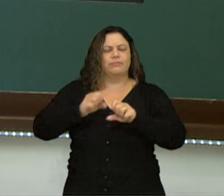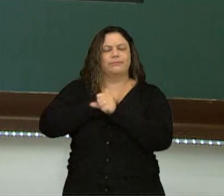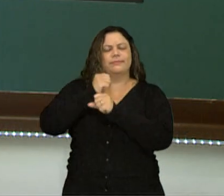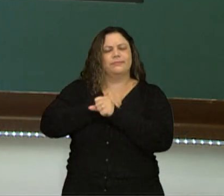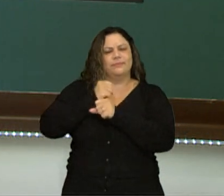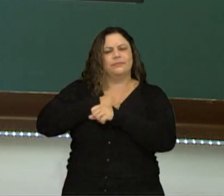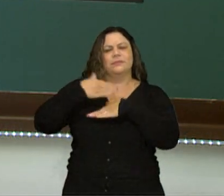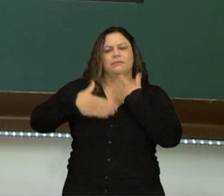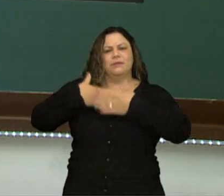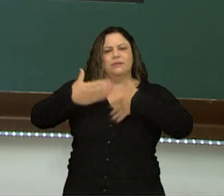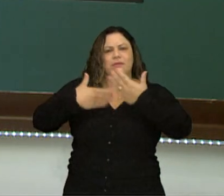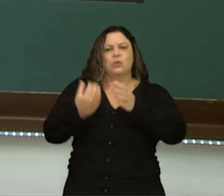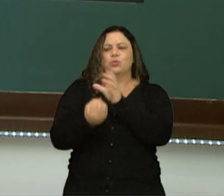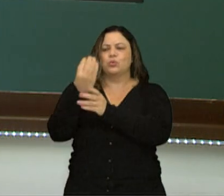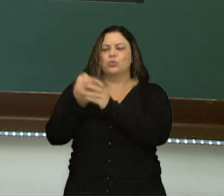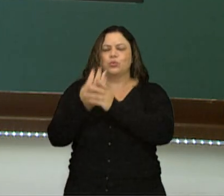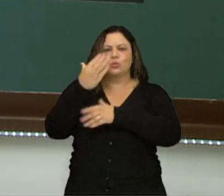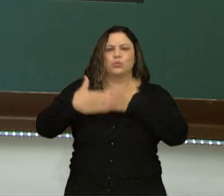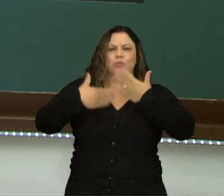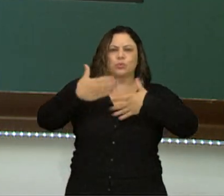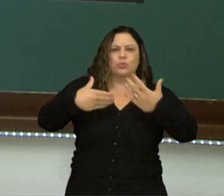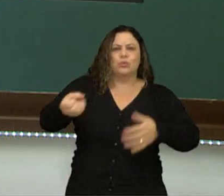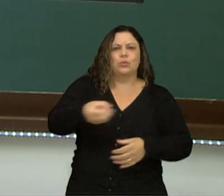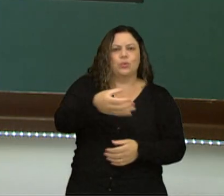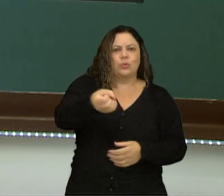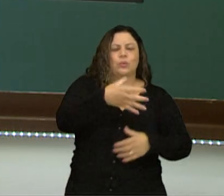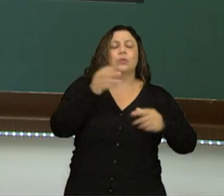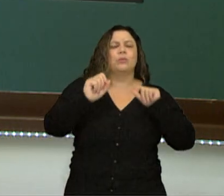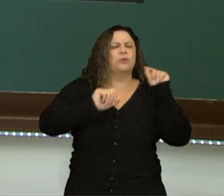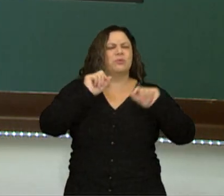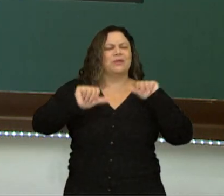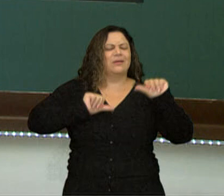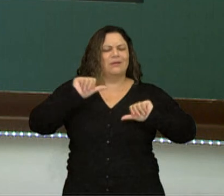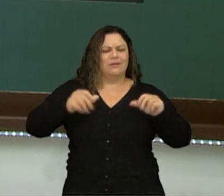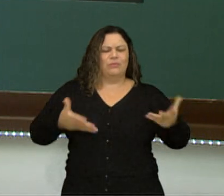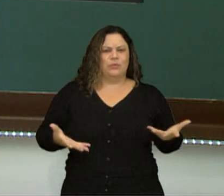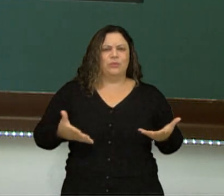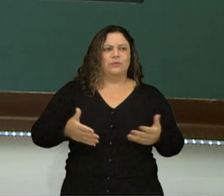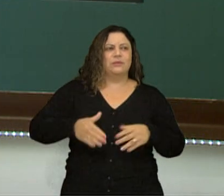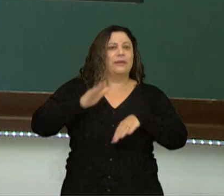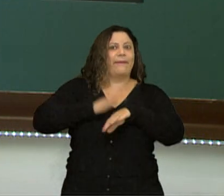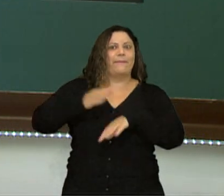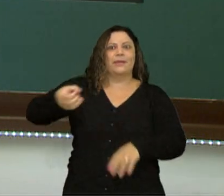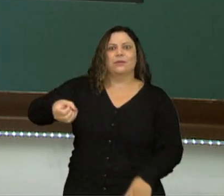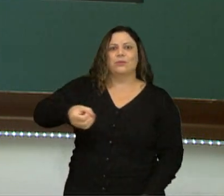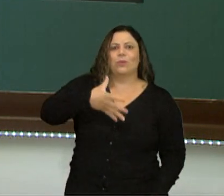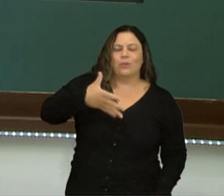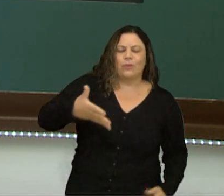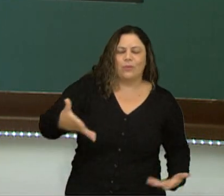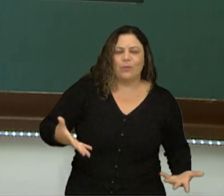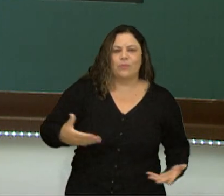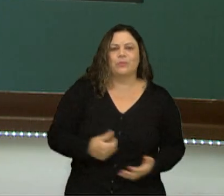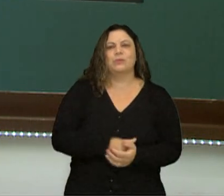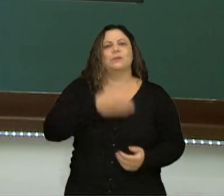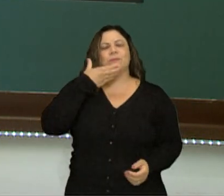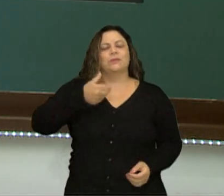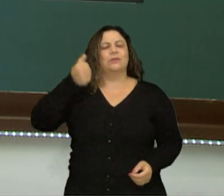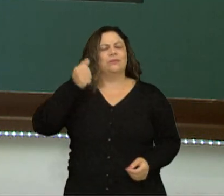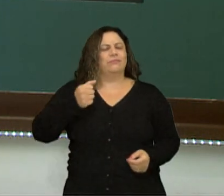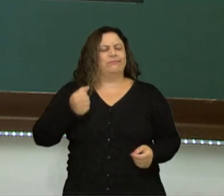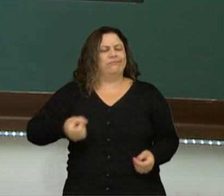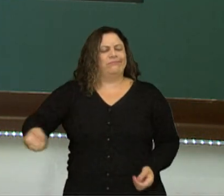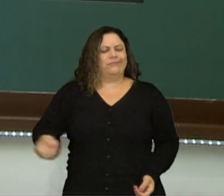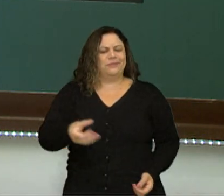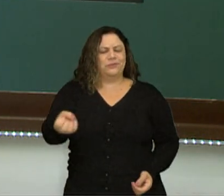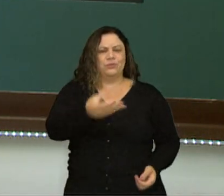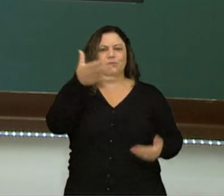novo. Mas é igual ao do ano passado, né? O que muda? Esse é o mais moderno, ele tem os melhores dribles, o mais atualizado. Ano